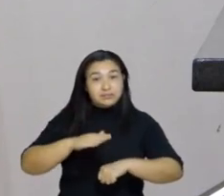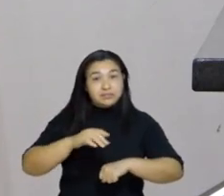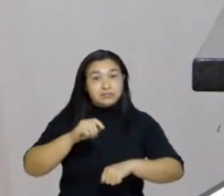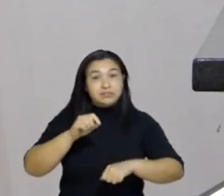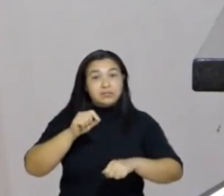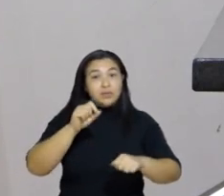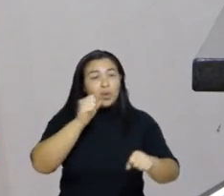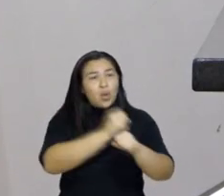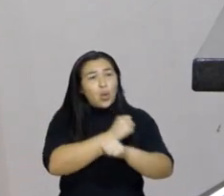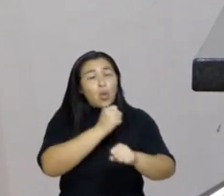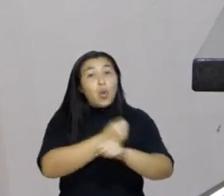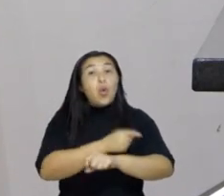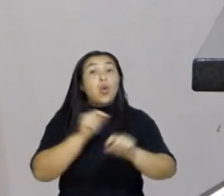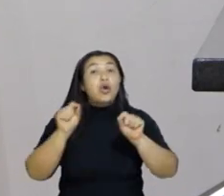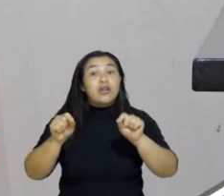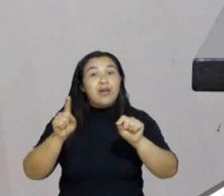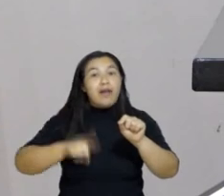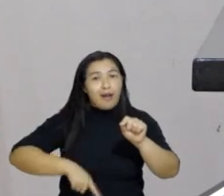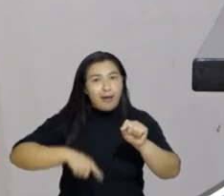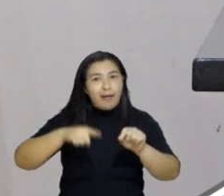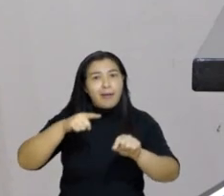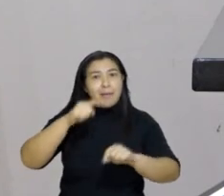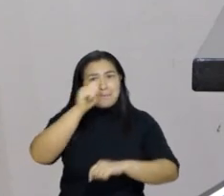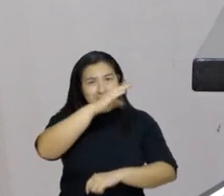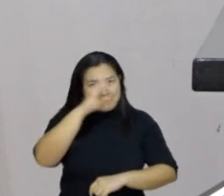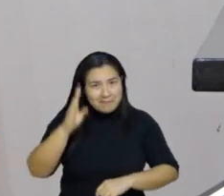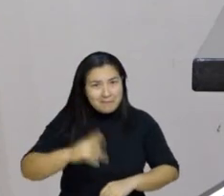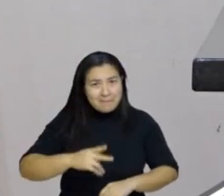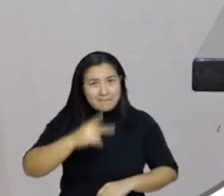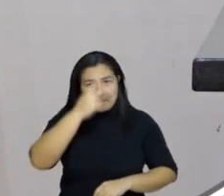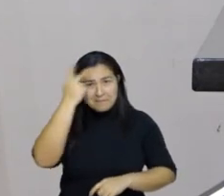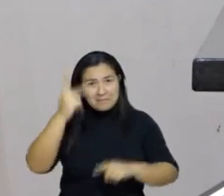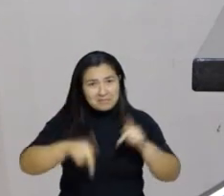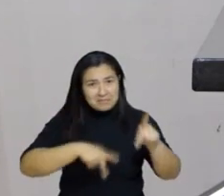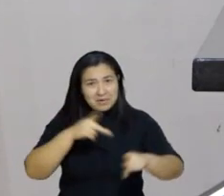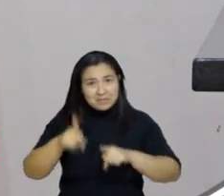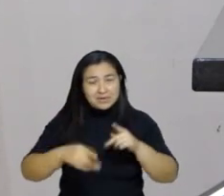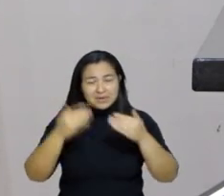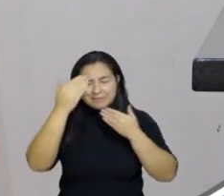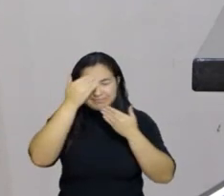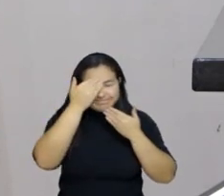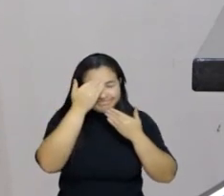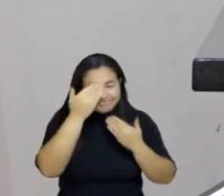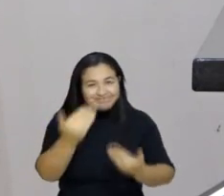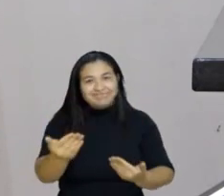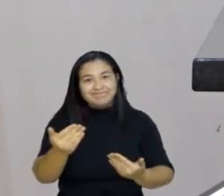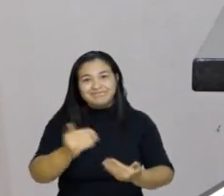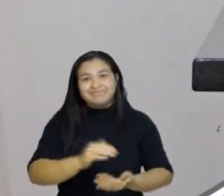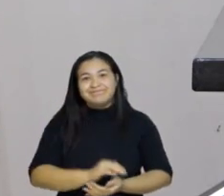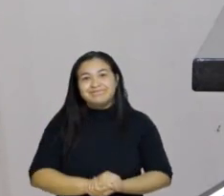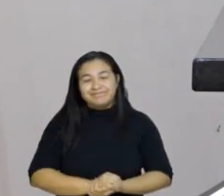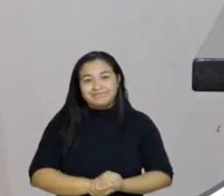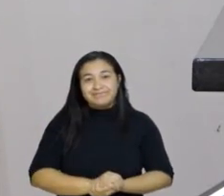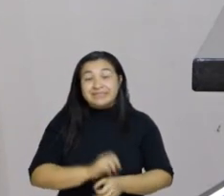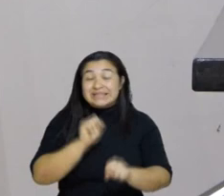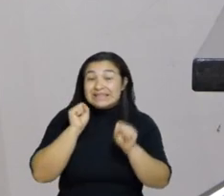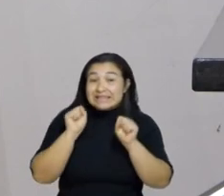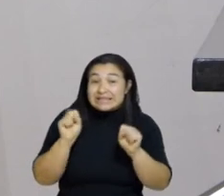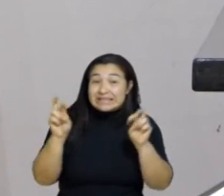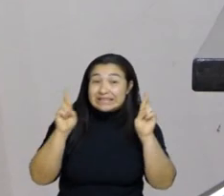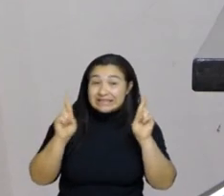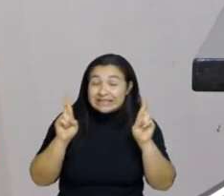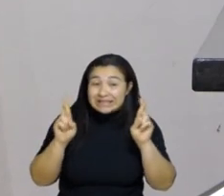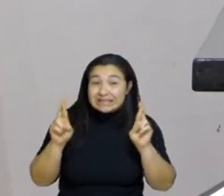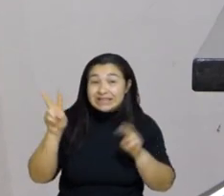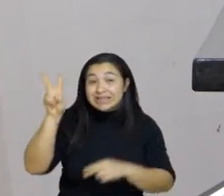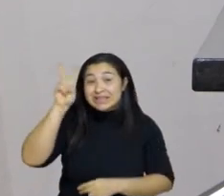conteúdo de nacionalização, transferência de tecnologia. Muito obrigado, espero todos na segunda-feira